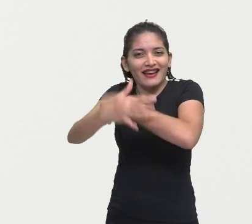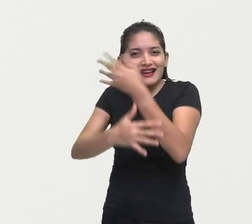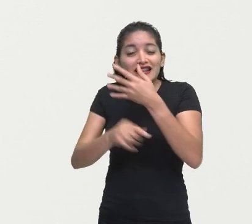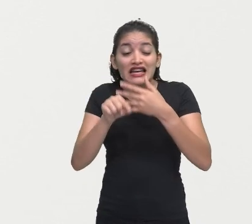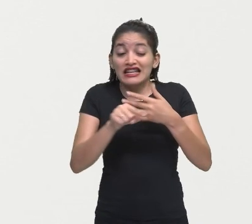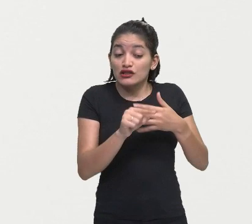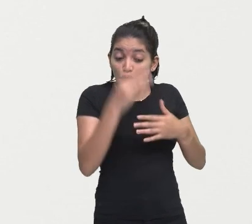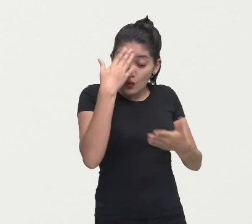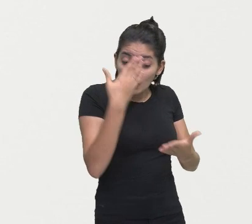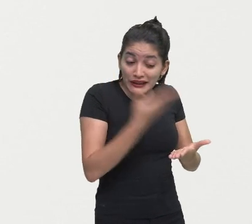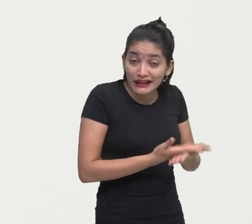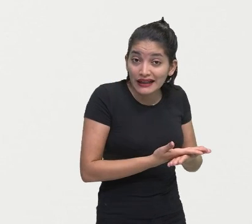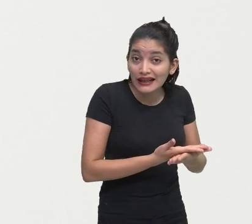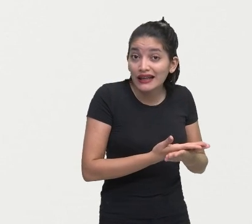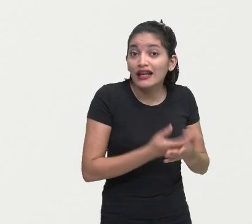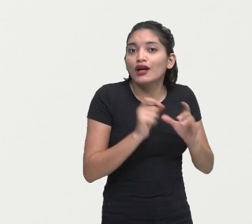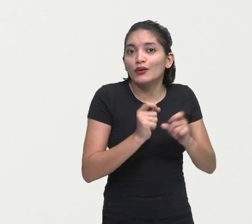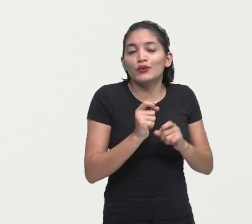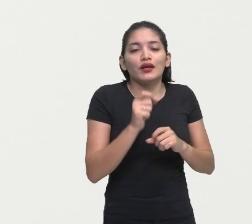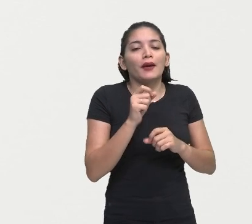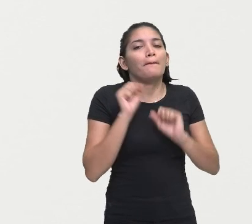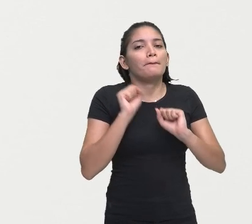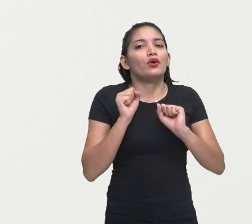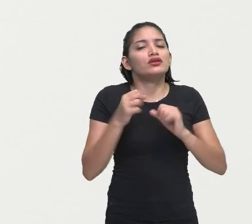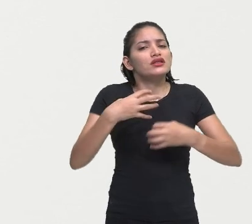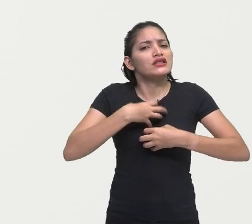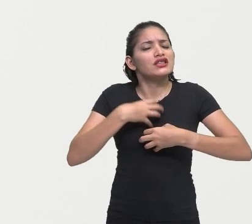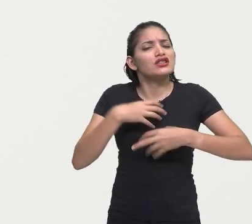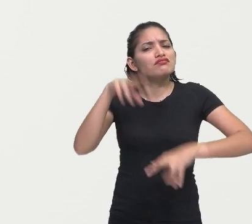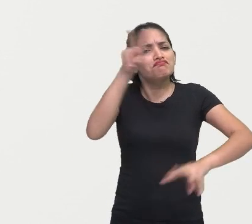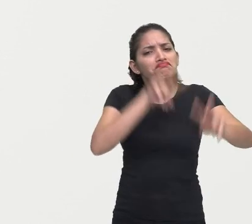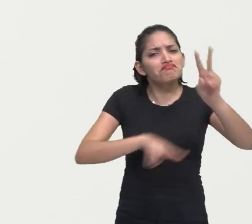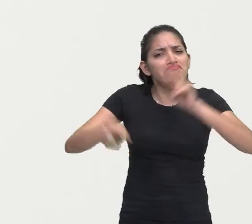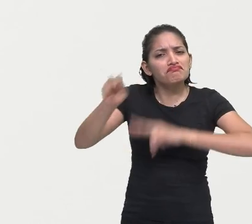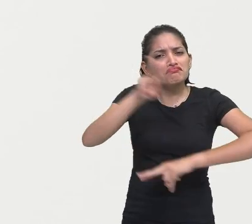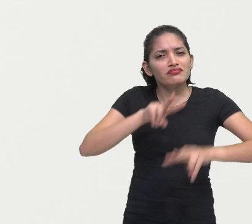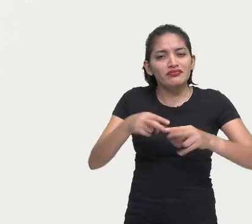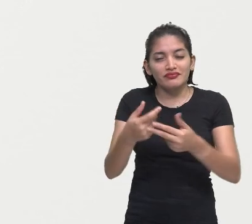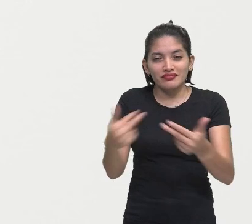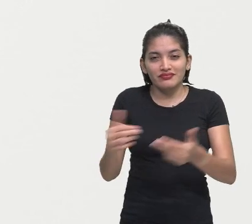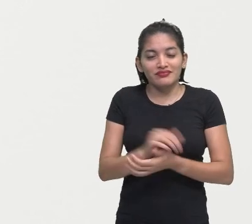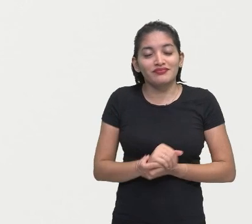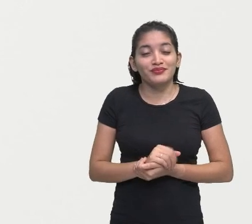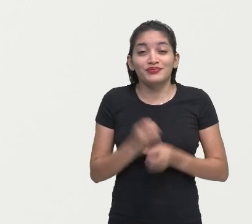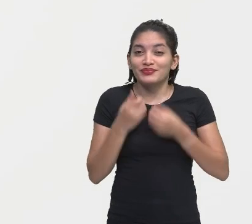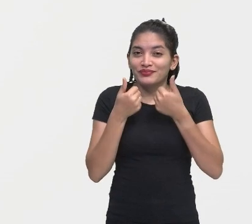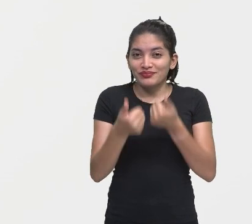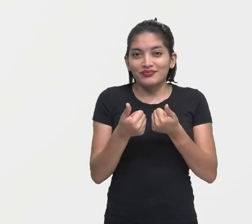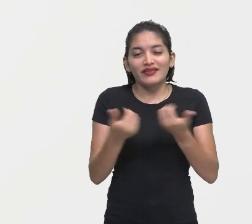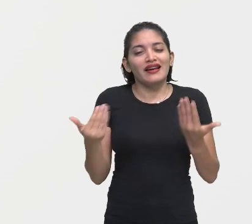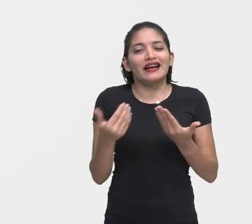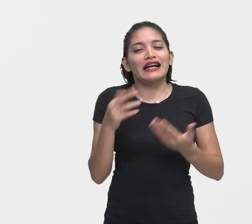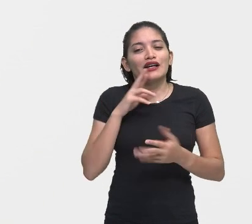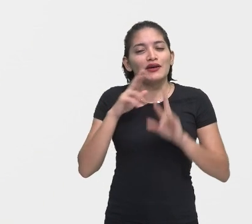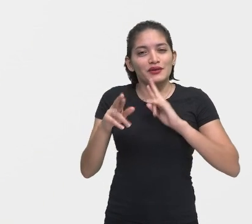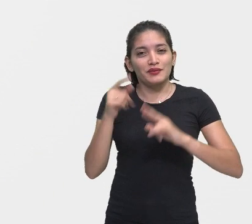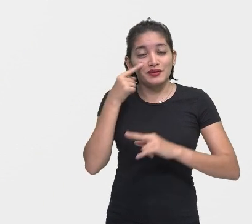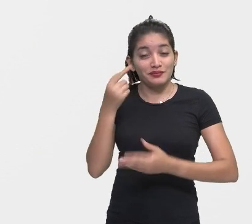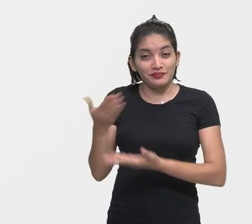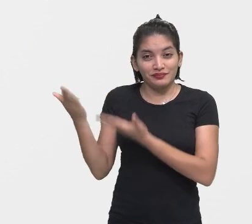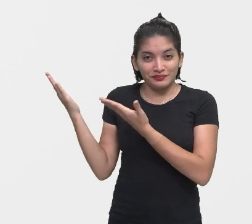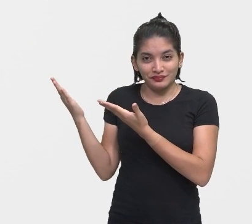só crê naquilo que ele pode sentir pelos sentidos. É isso, amores. E aí fica o gabarito com